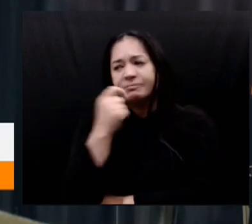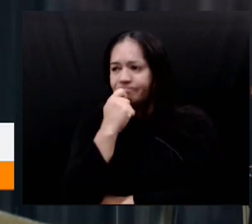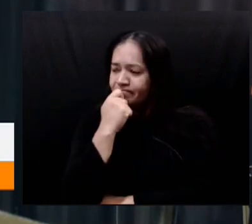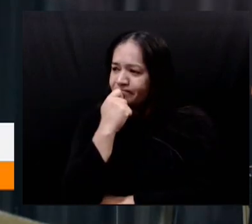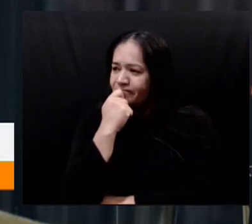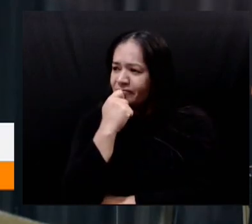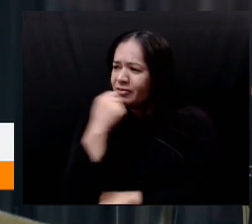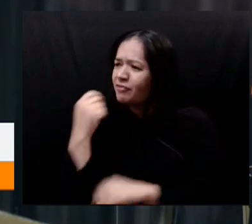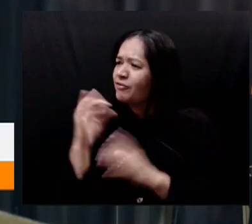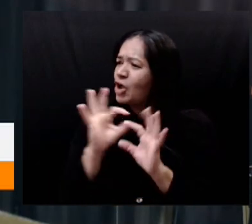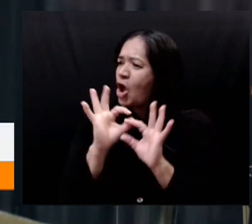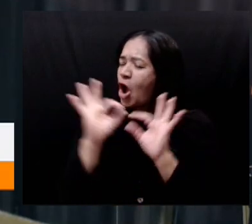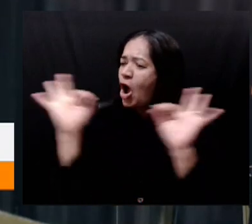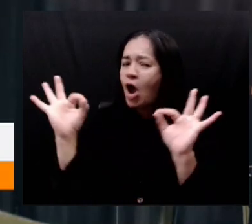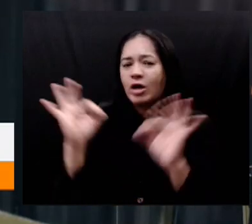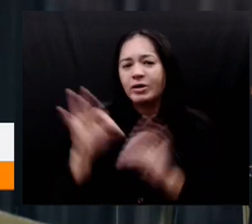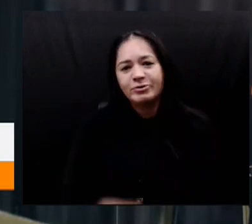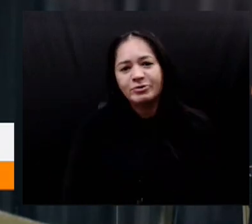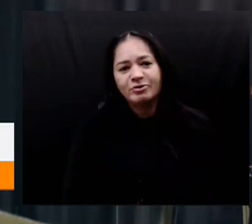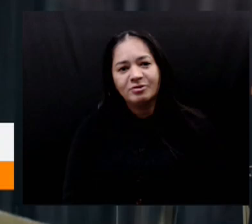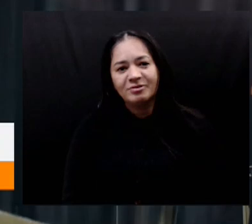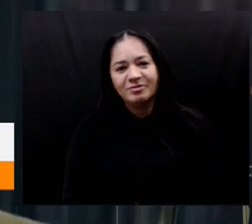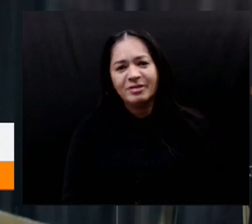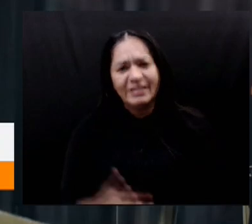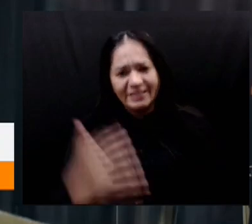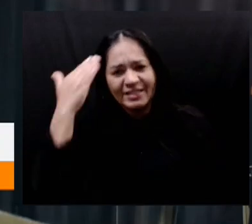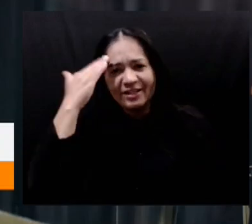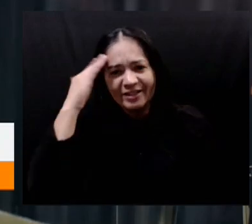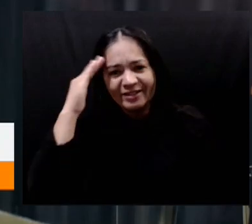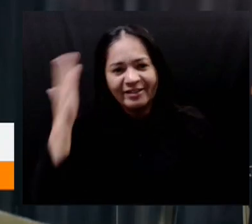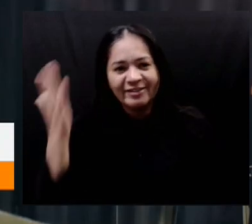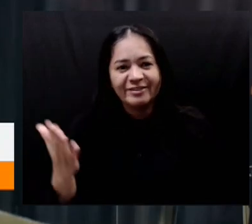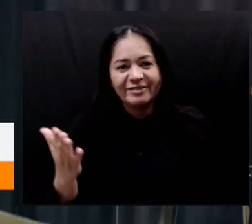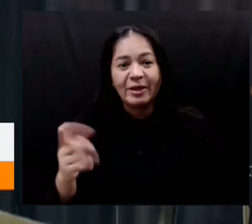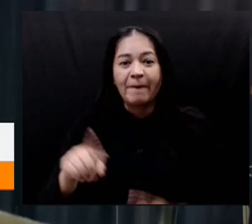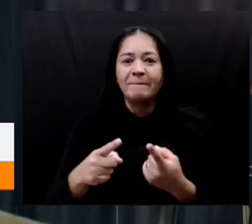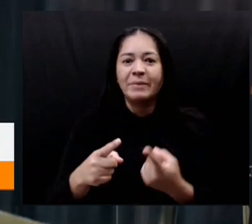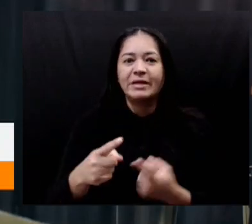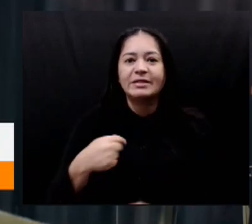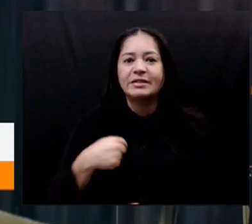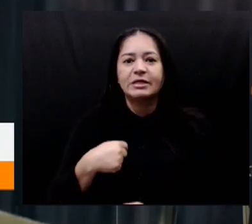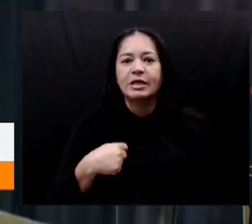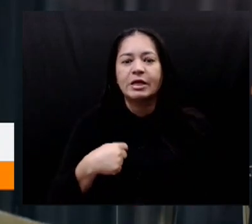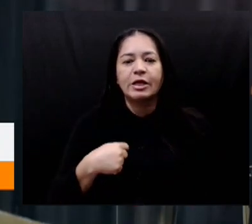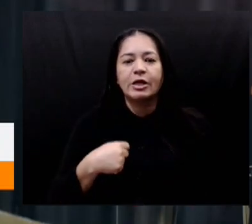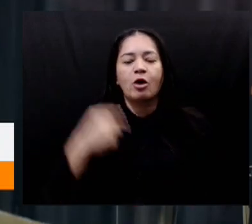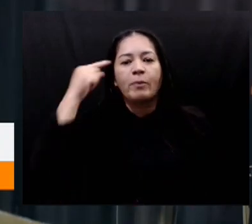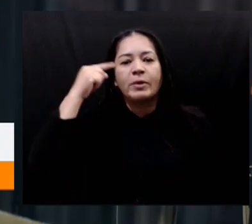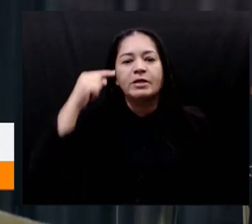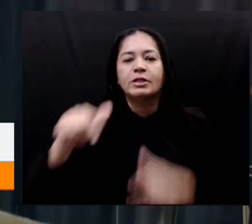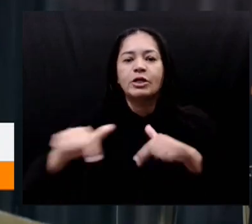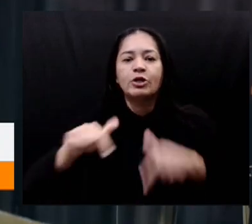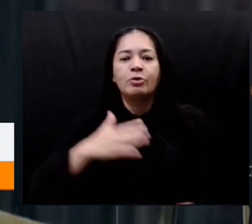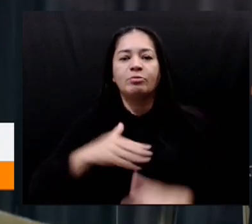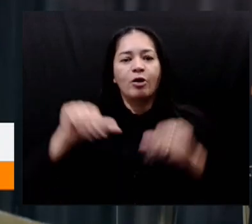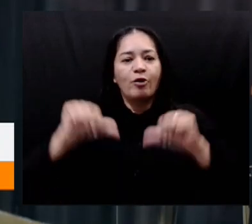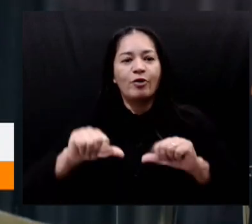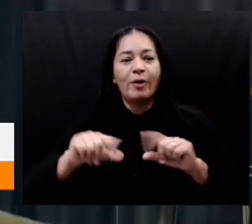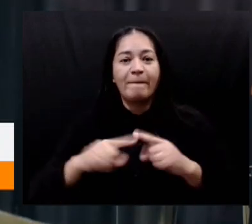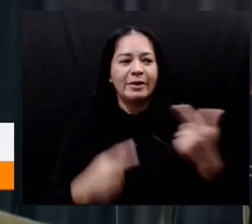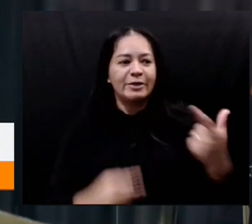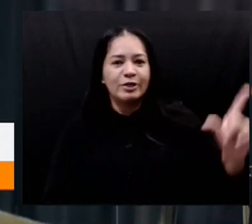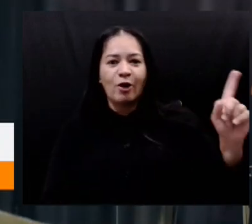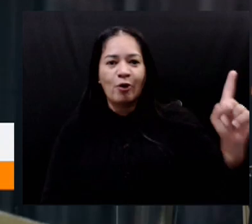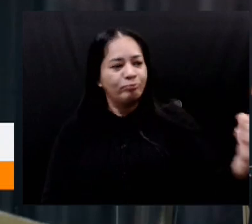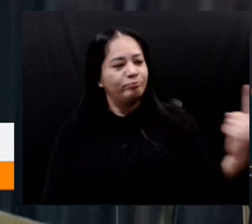ótima", entendeu? E naquela sessão eu não tinha acreditado no meu trabalho. E o outro veio e me disse que